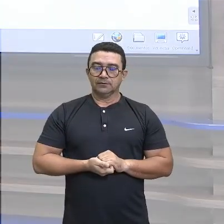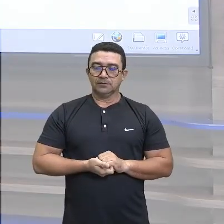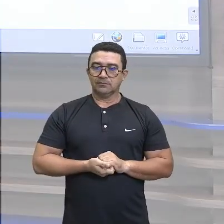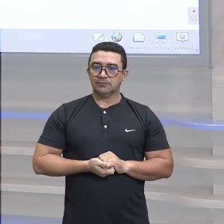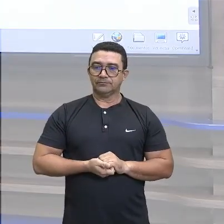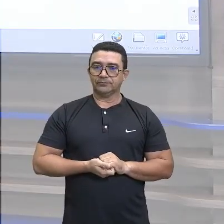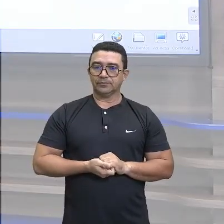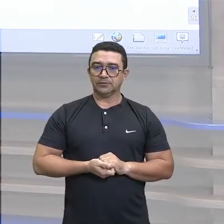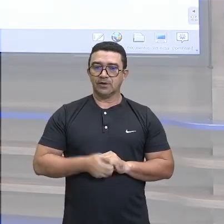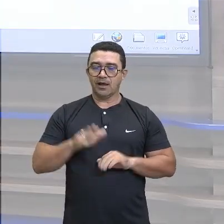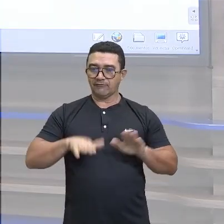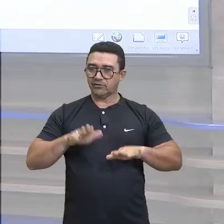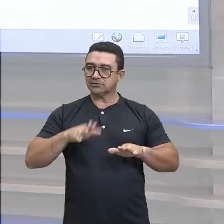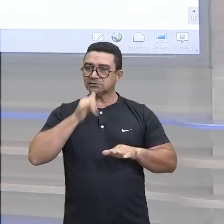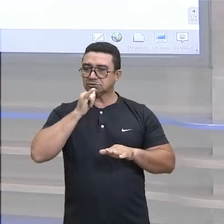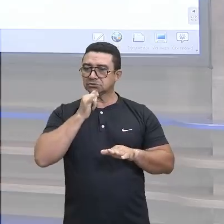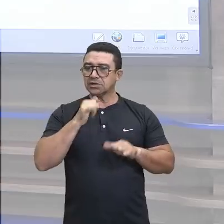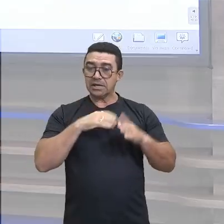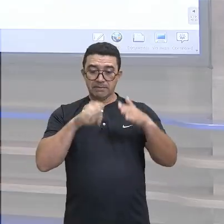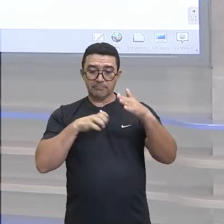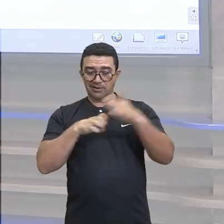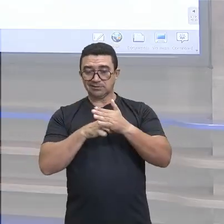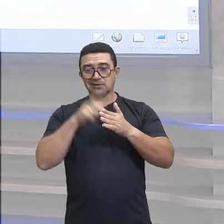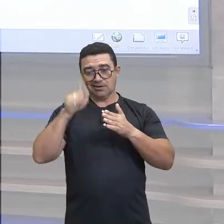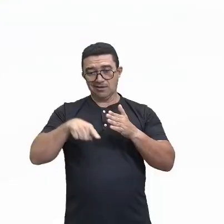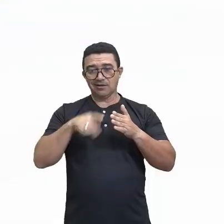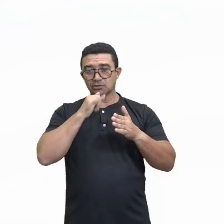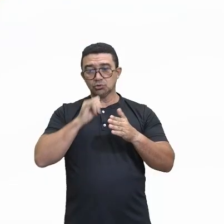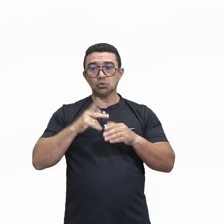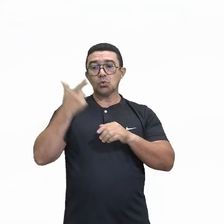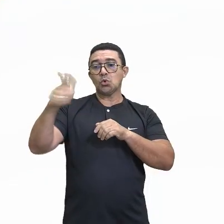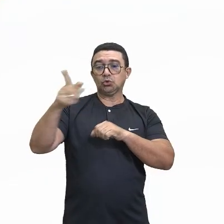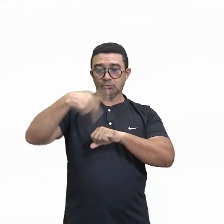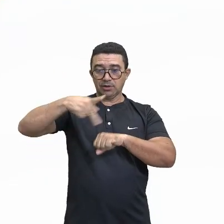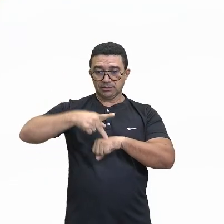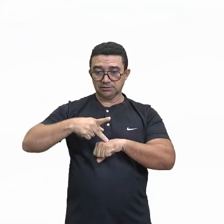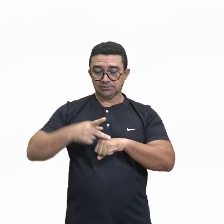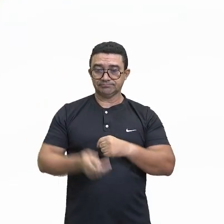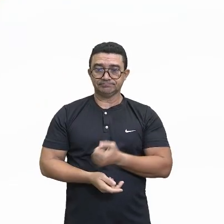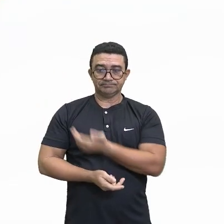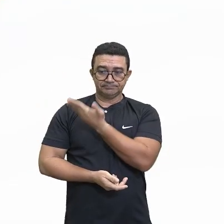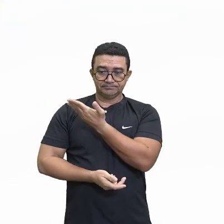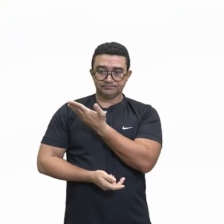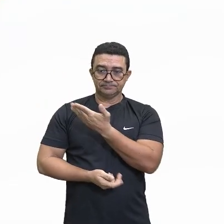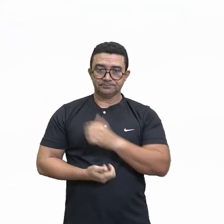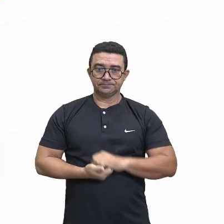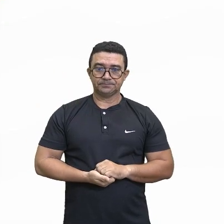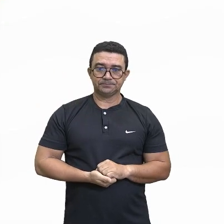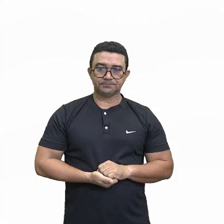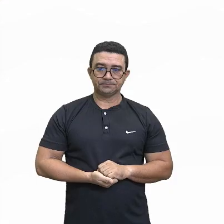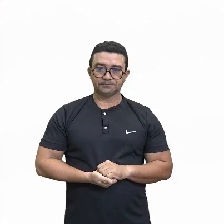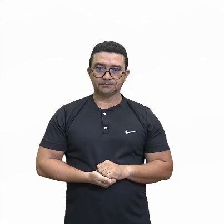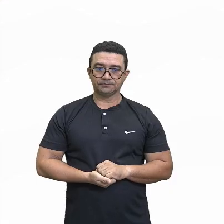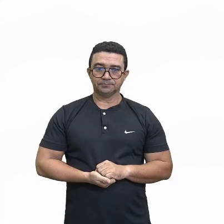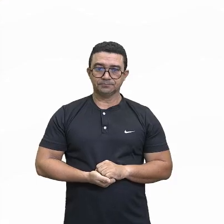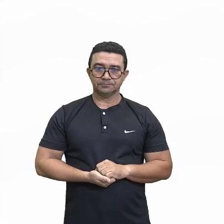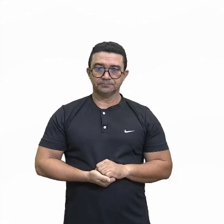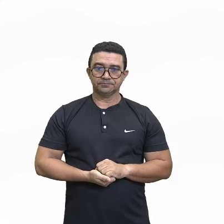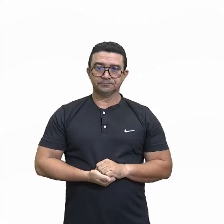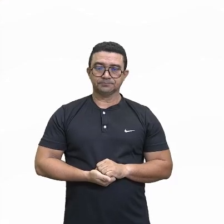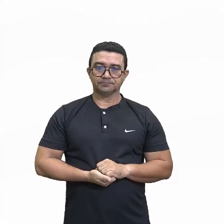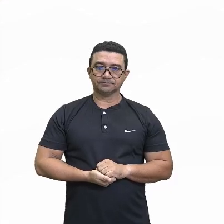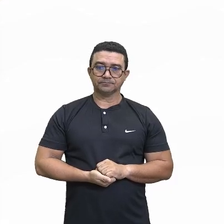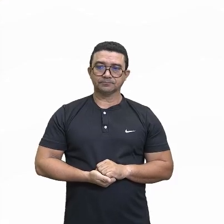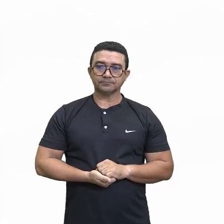daquele país, e sim daquelas empresas. Então vamos ver apenas aqui nessa tela, na questão da propriedade, né, que é a